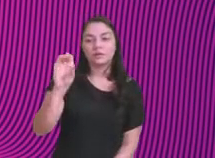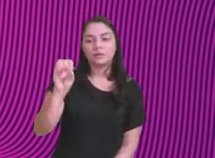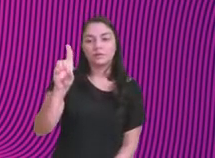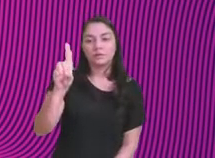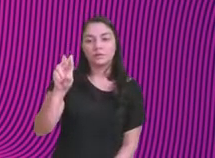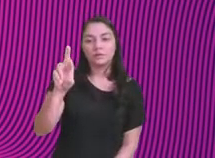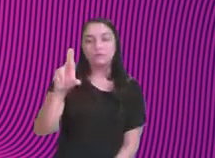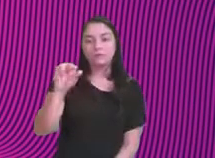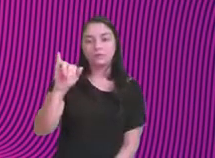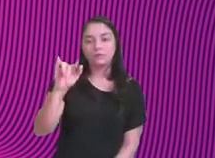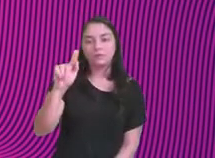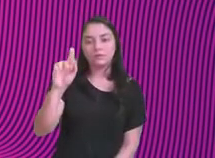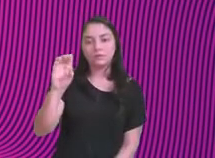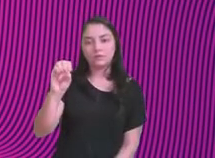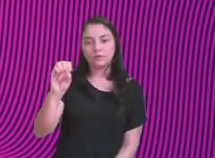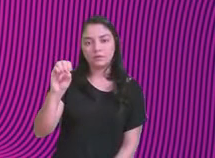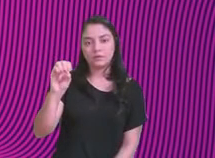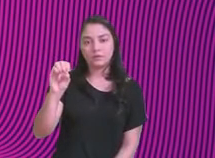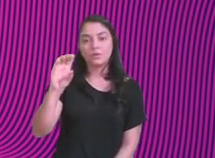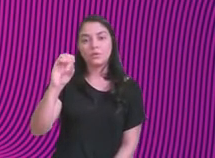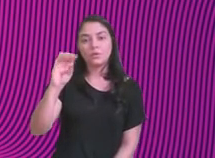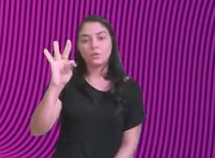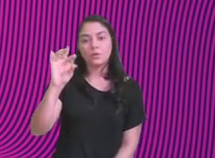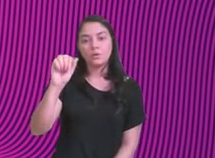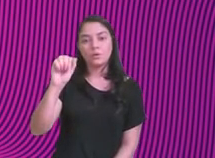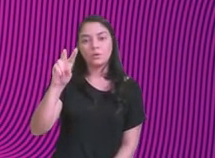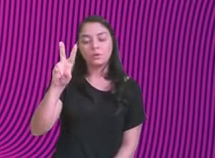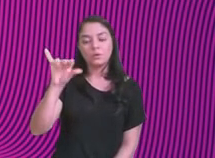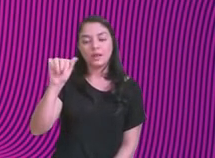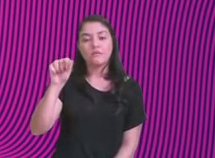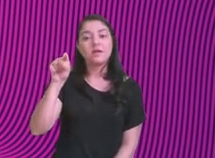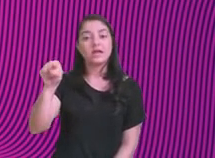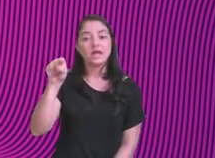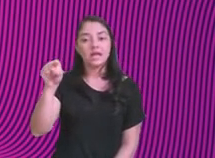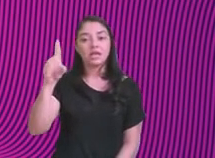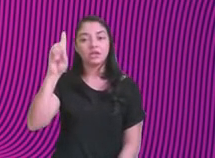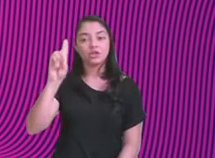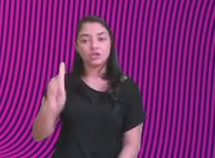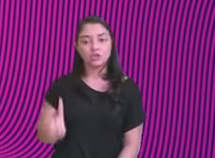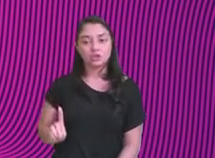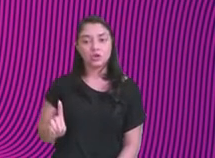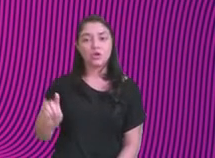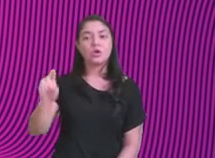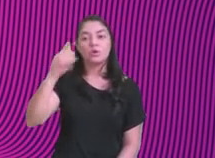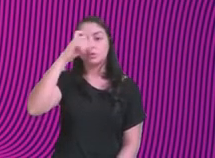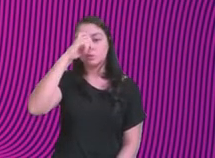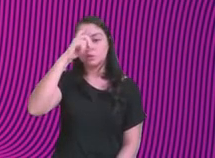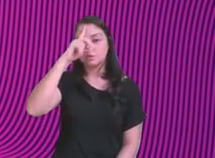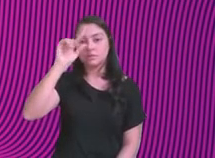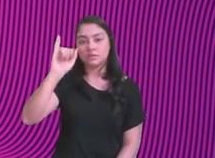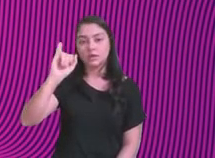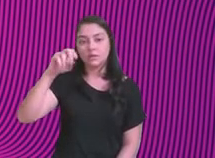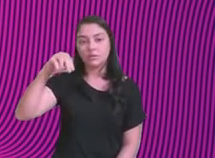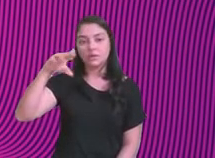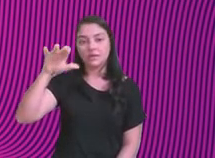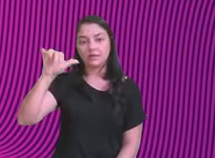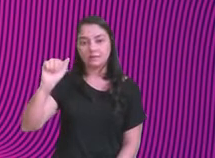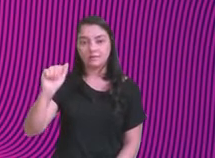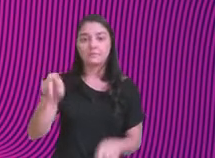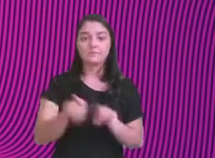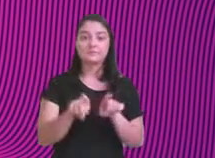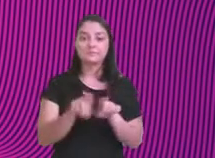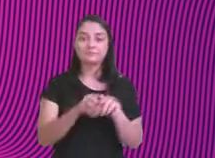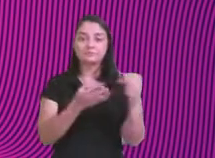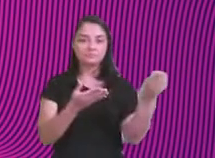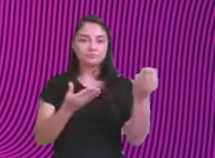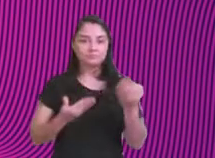é cirurgião oncológico do INCA e do Hospital Procardíaco, e o Dr. Armando Porto Carreiro, que é chefe